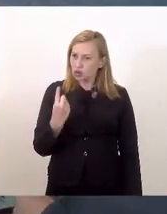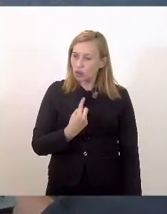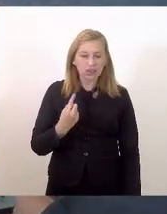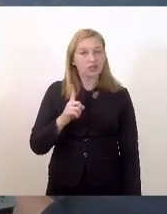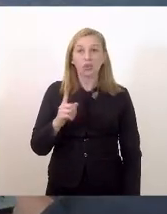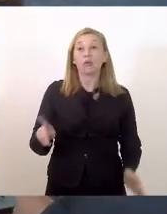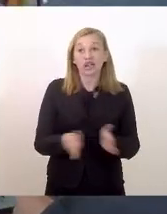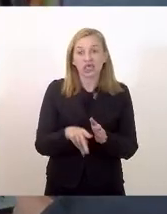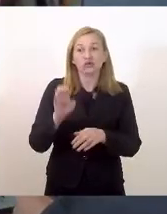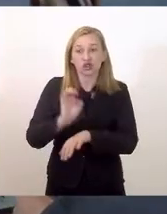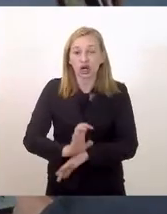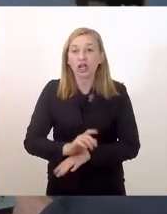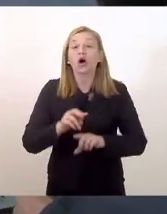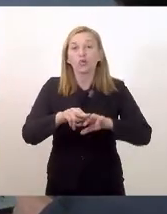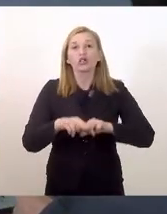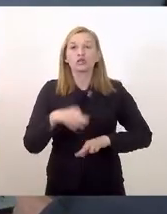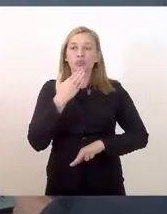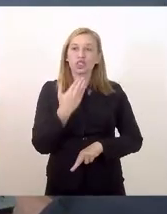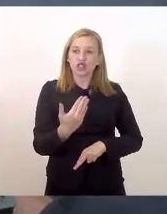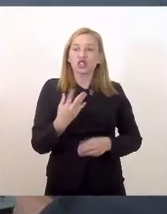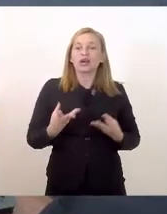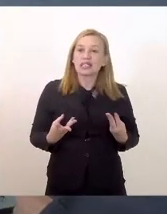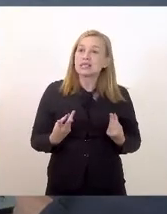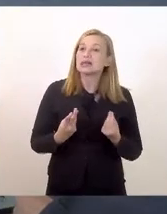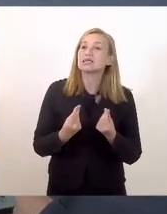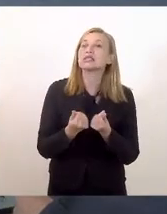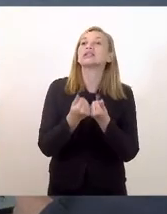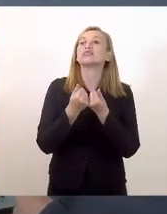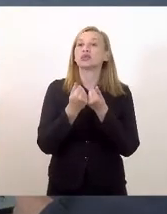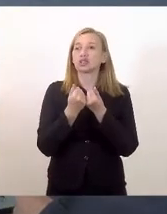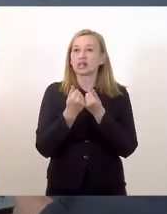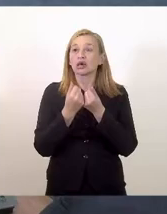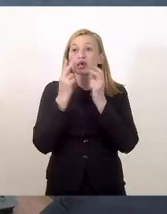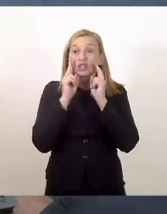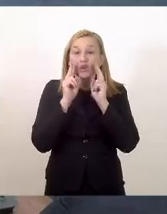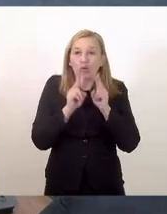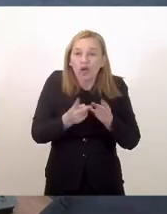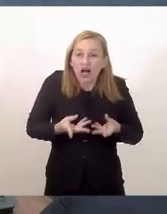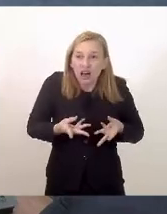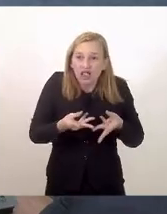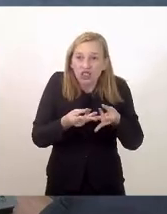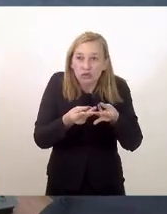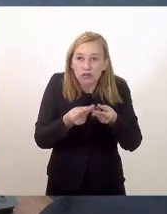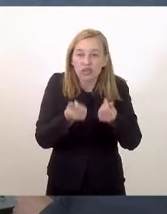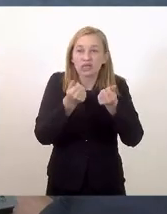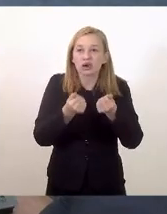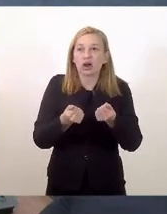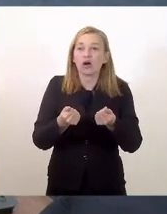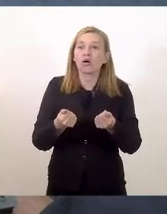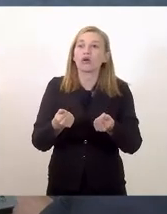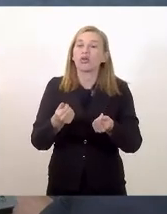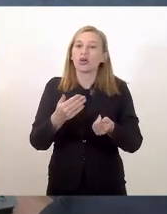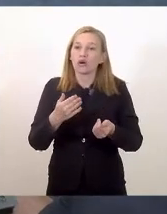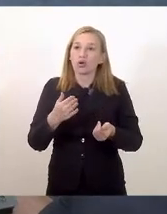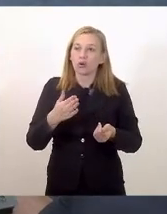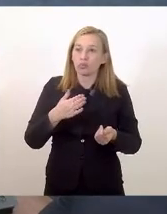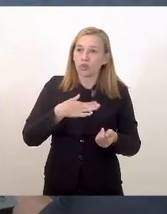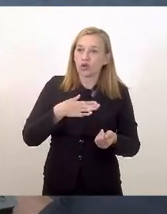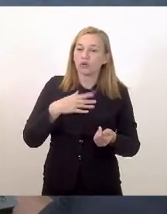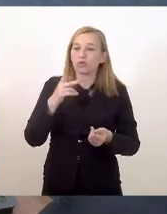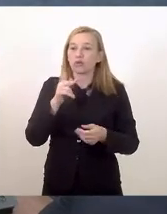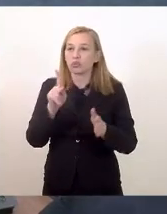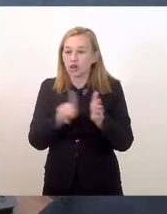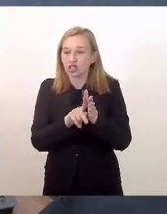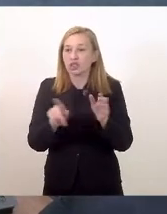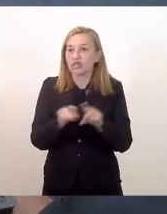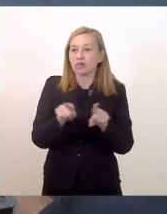Estado todo. E por isso eu queria pedir a sensibilidade para ter um olhar especial esse projeto de minha autoria junto com a deputada Marta Rocha.